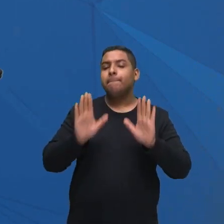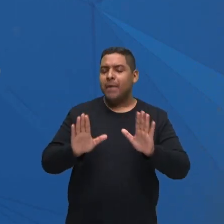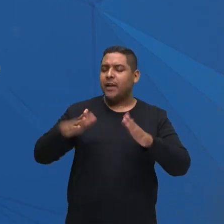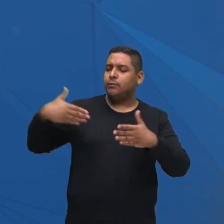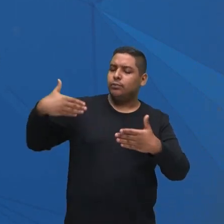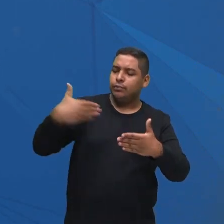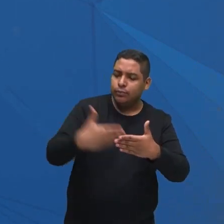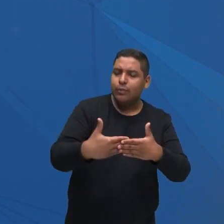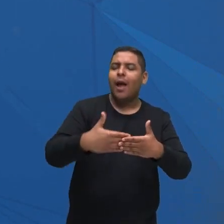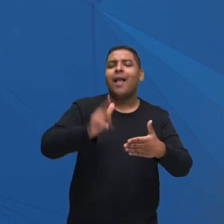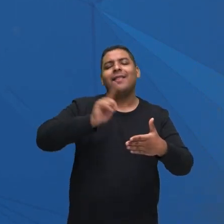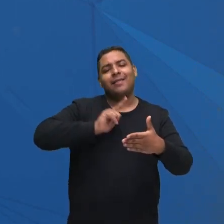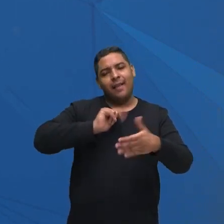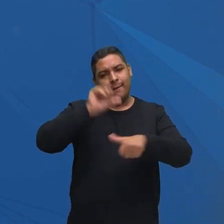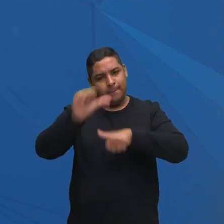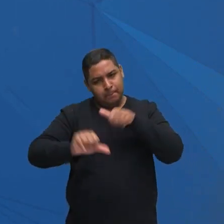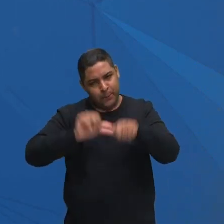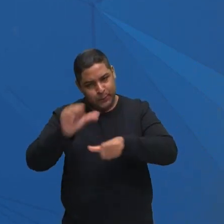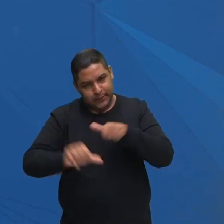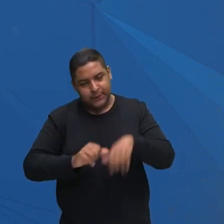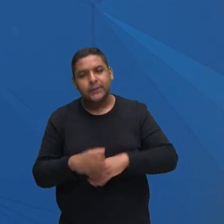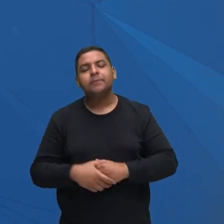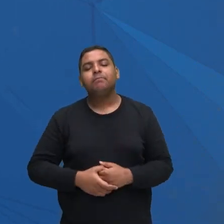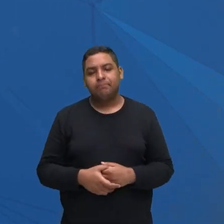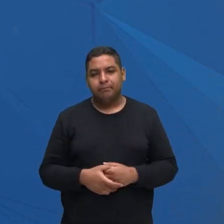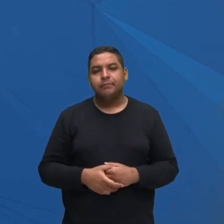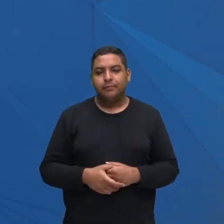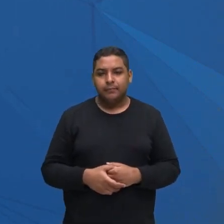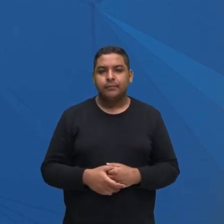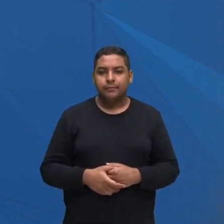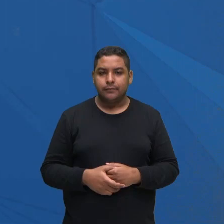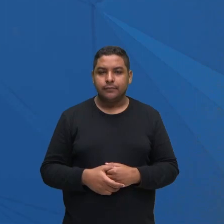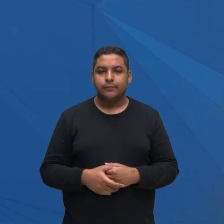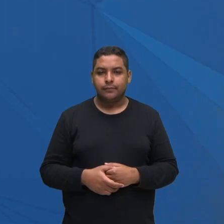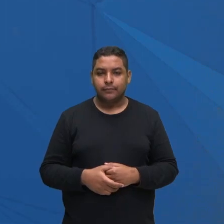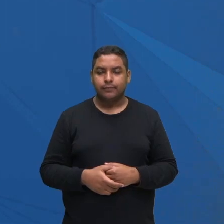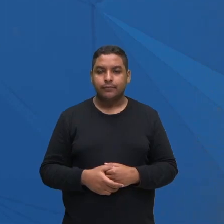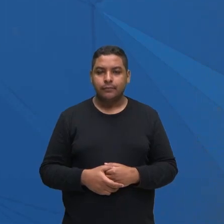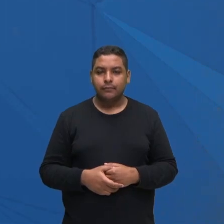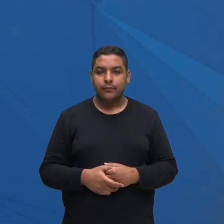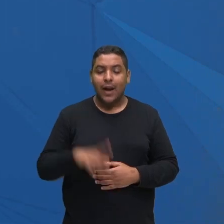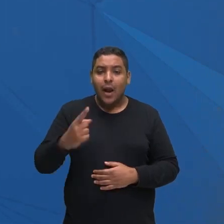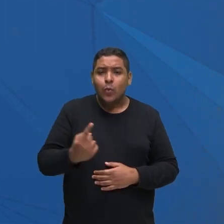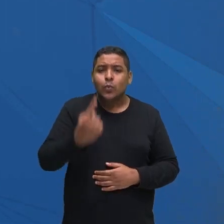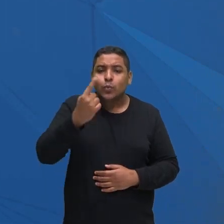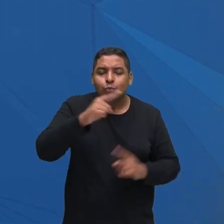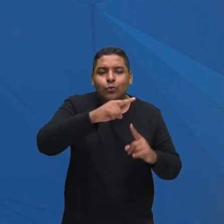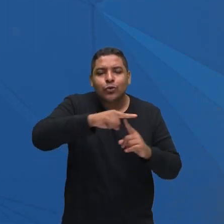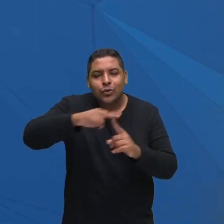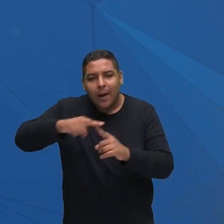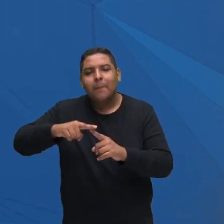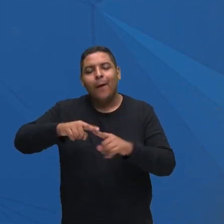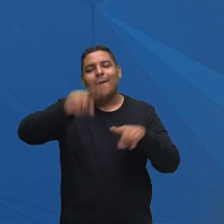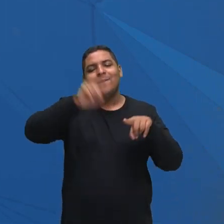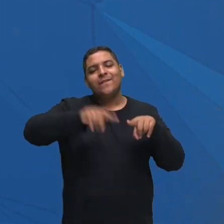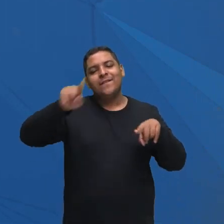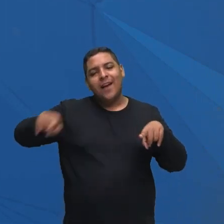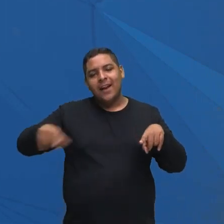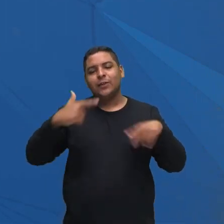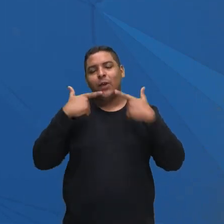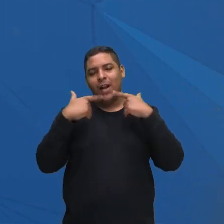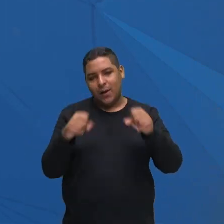por essas transformações, ou seja, essas variações. Esse é um dos tipos de variações linguísticas que